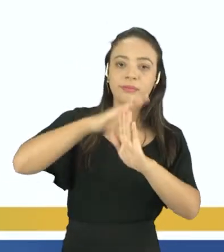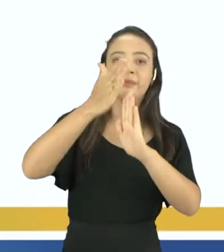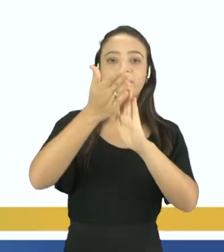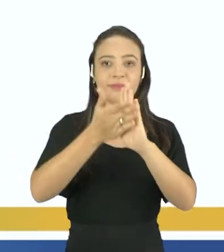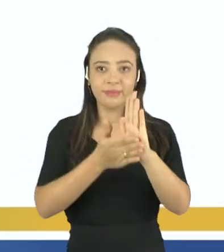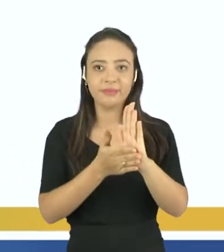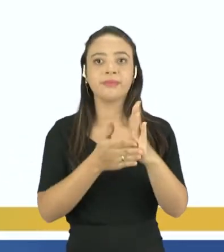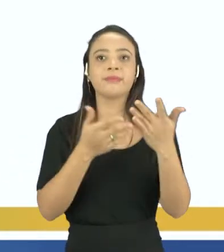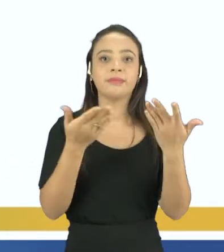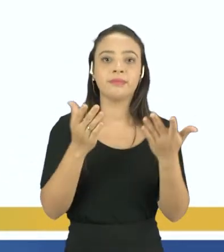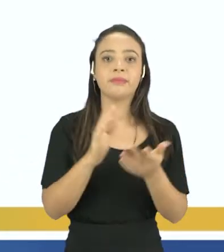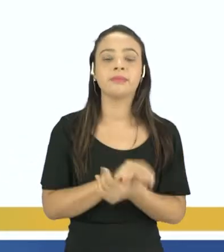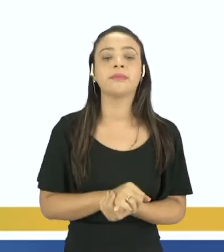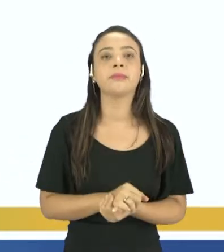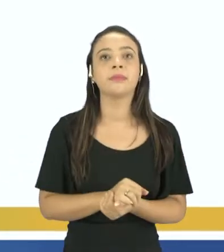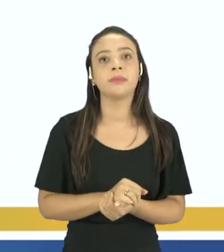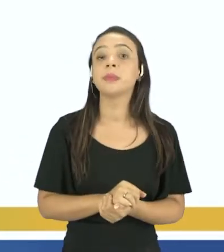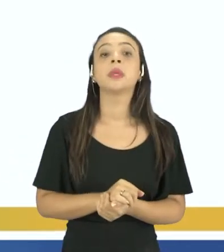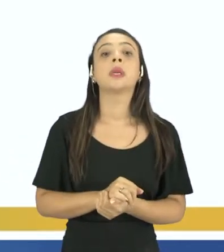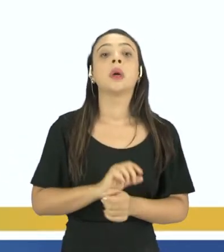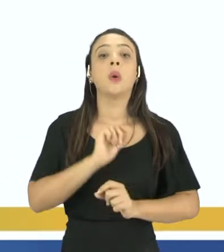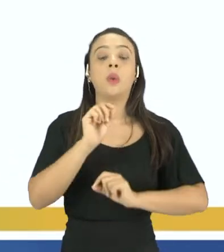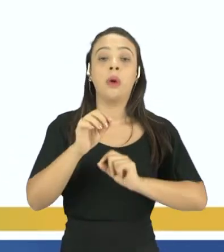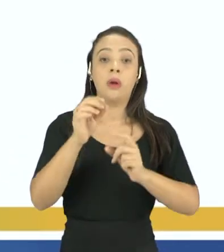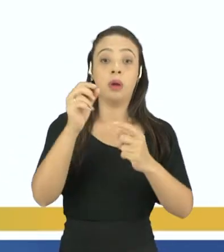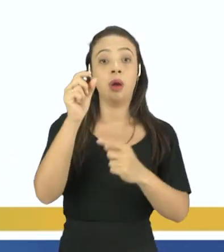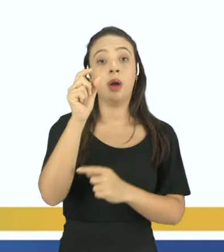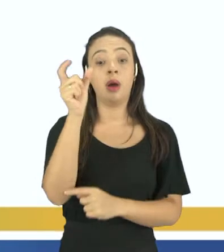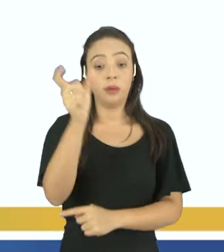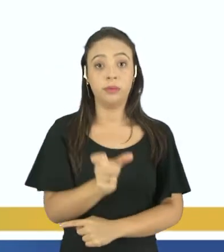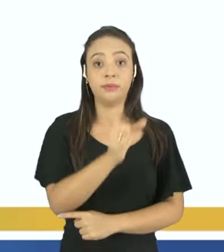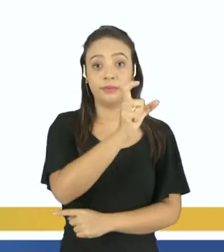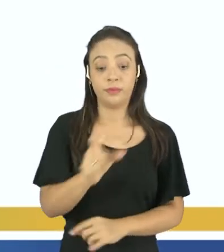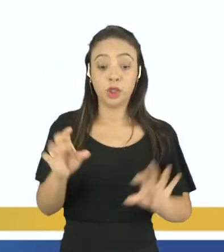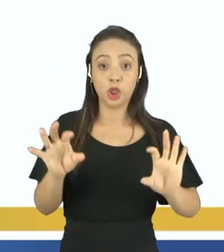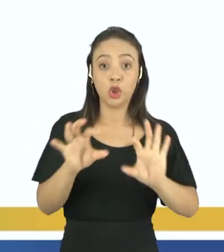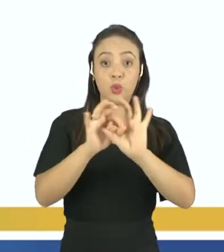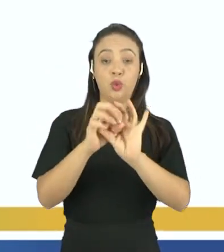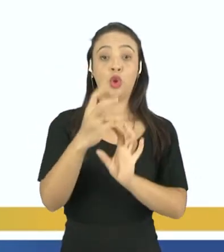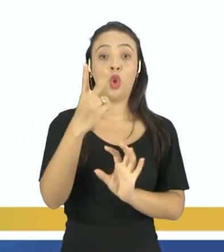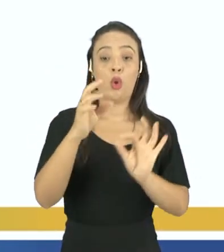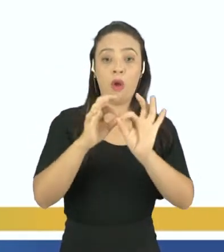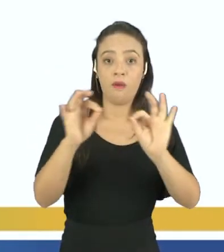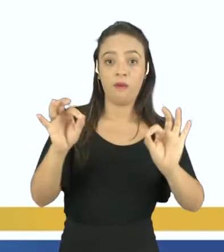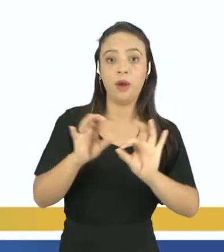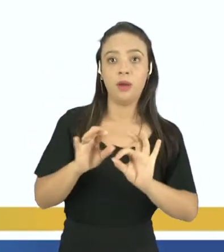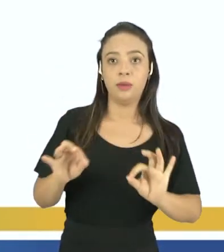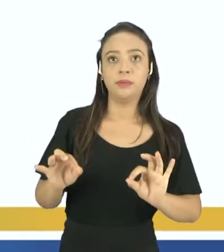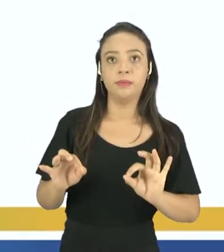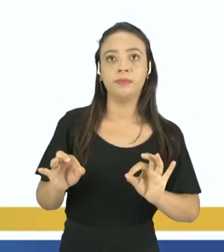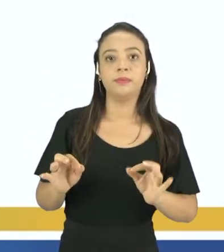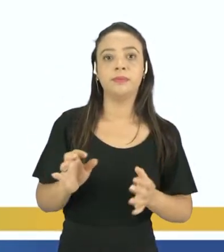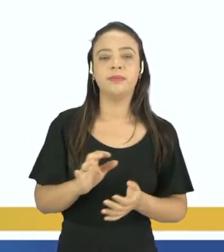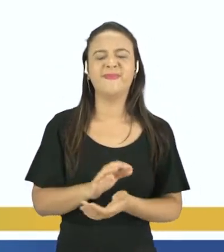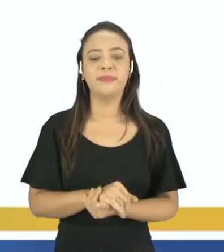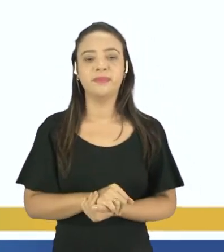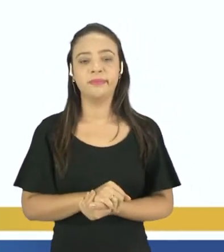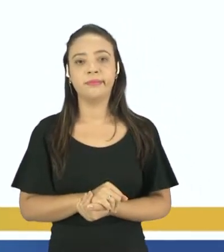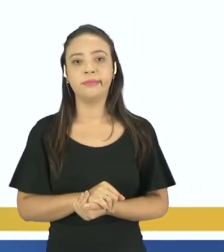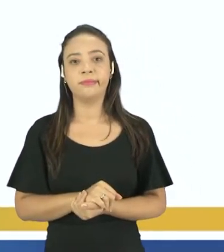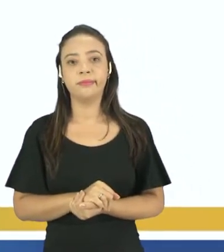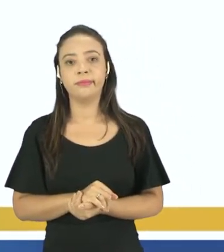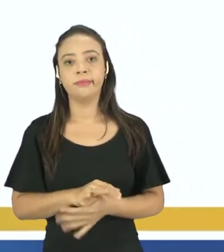nós um polígono elas vão ser o segmento de reta né que ligam dois de seus vértices não consecutivos essa esse